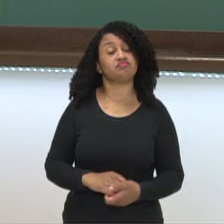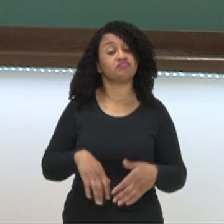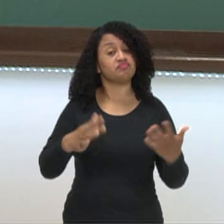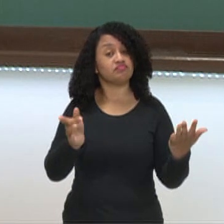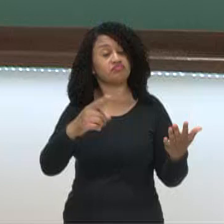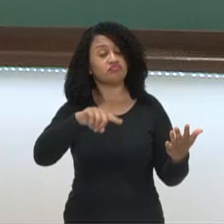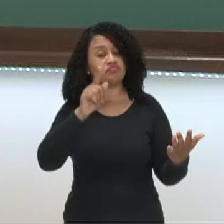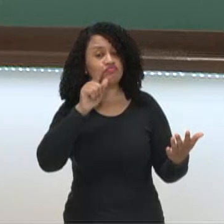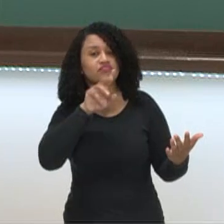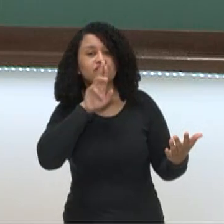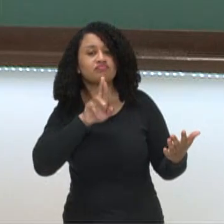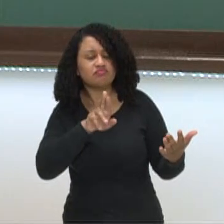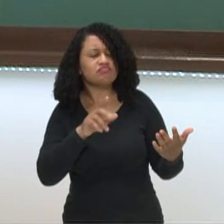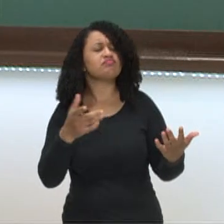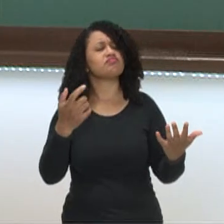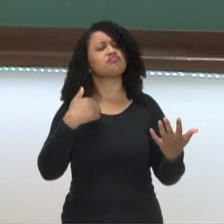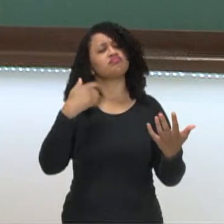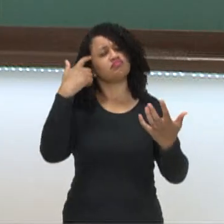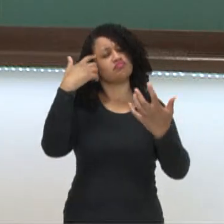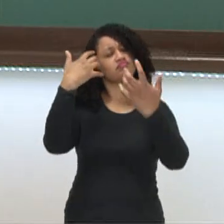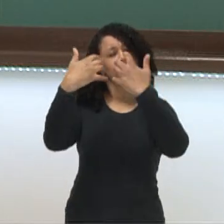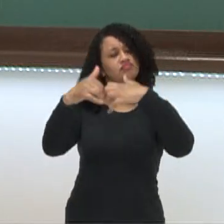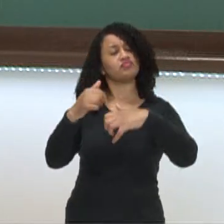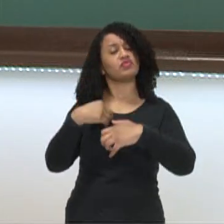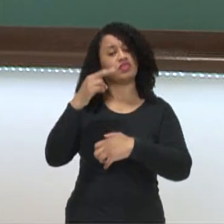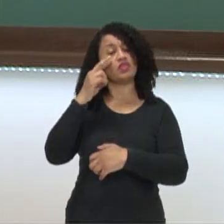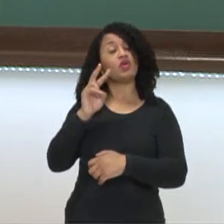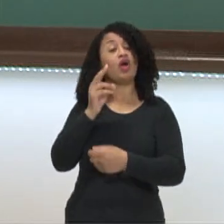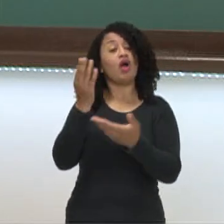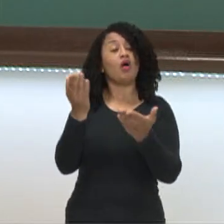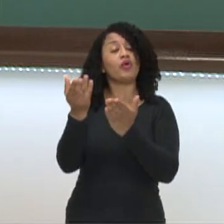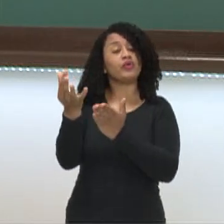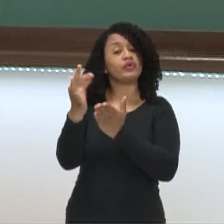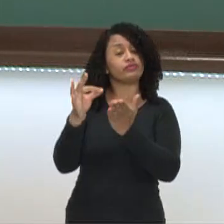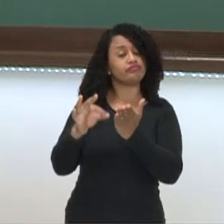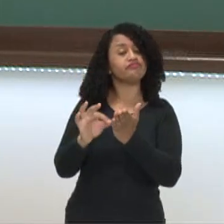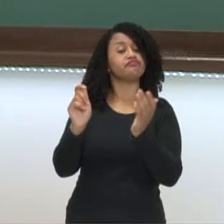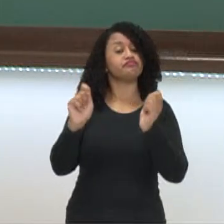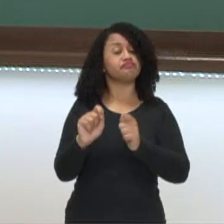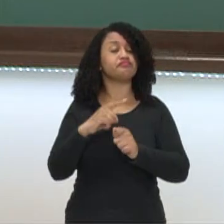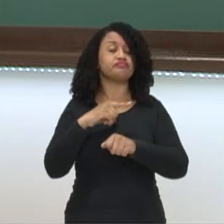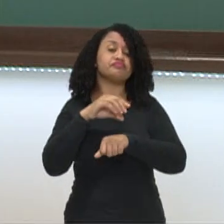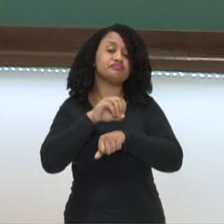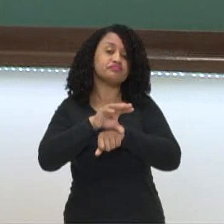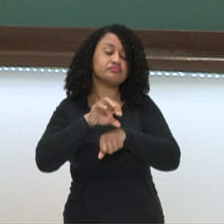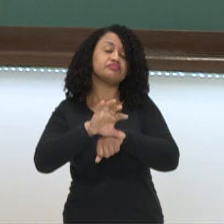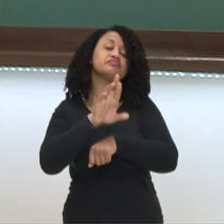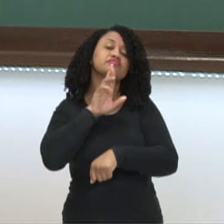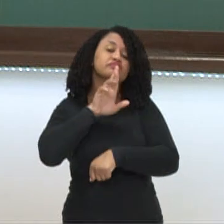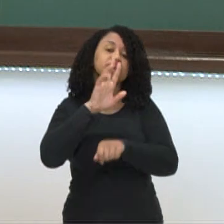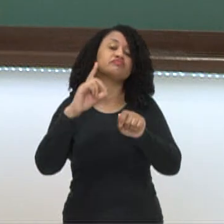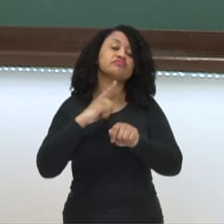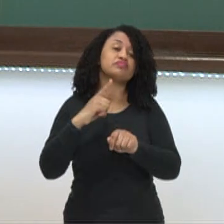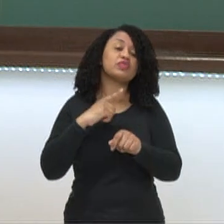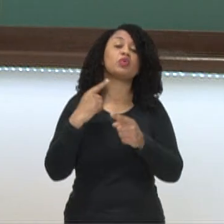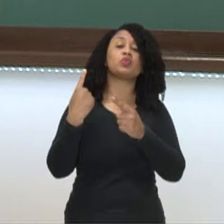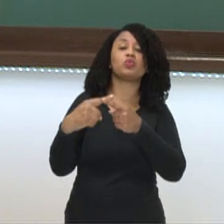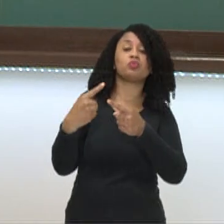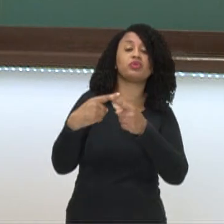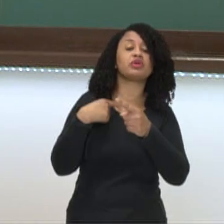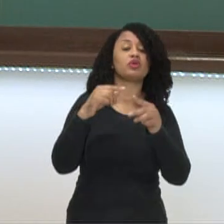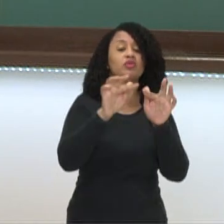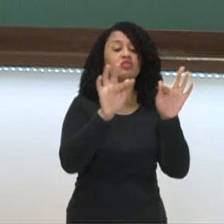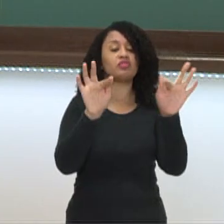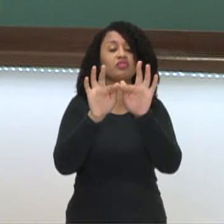Respondeu? Então, repense, veja comigo a conferência dessa possibilidade de resposta do motivo de ter